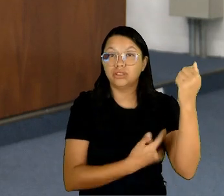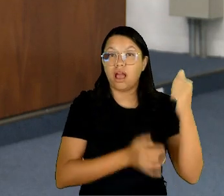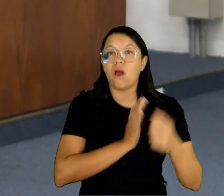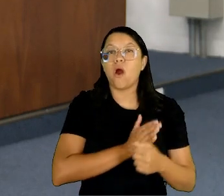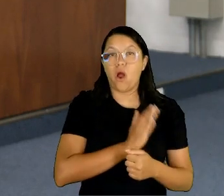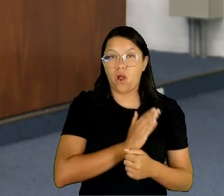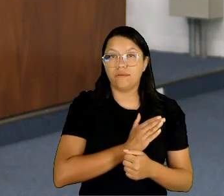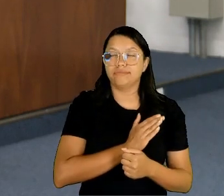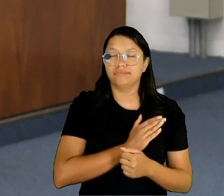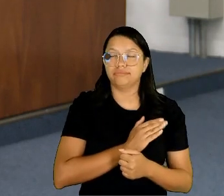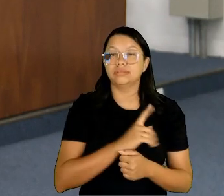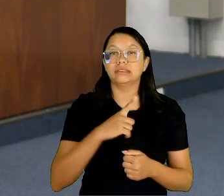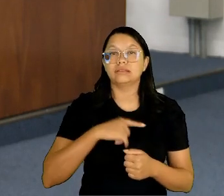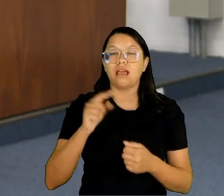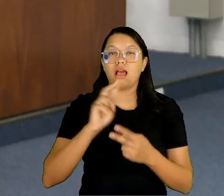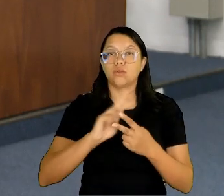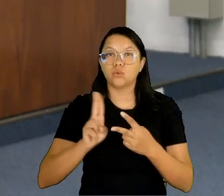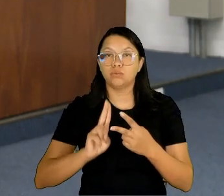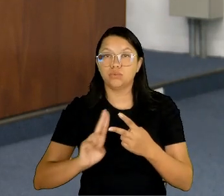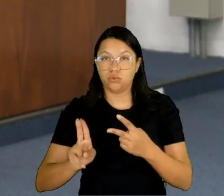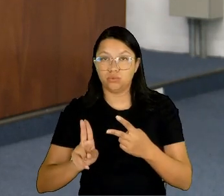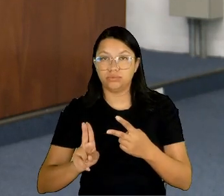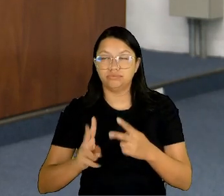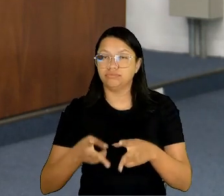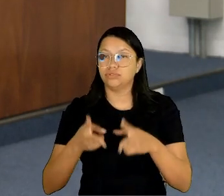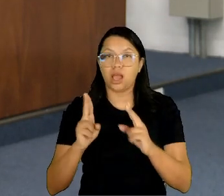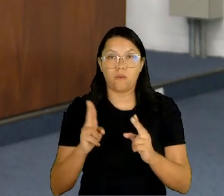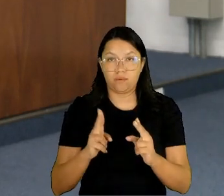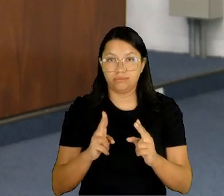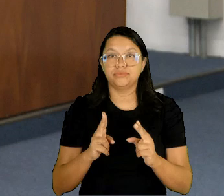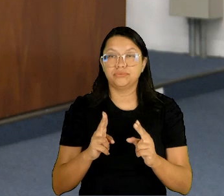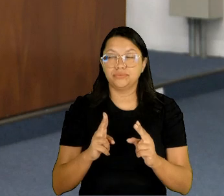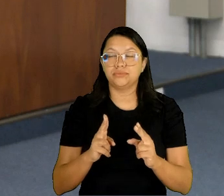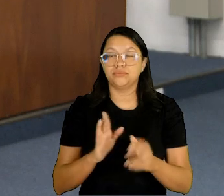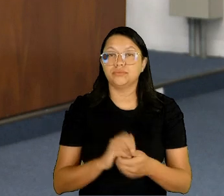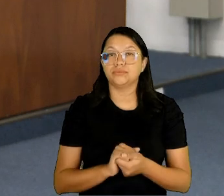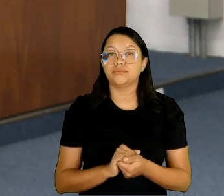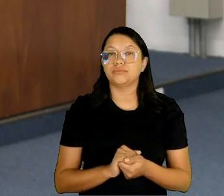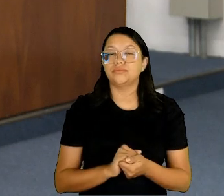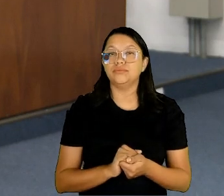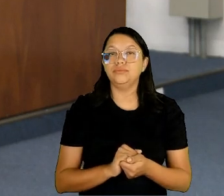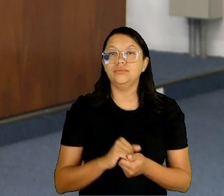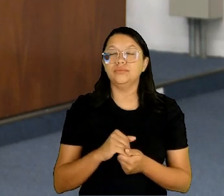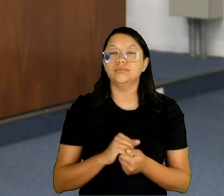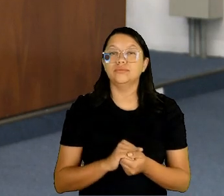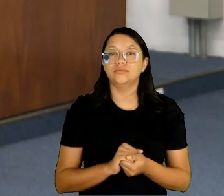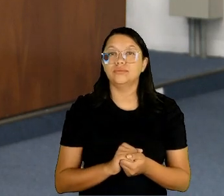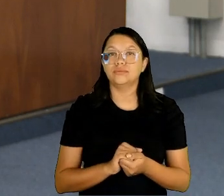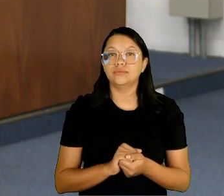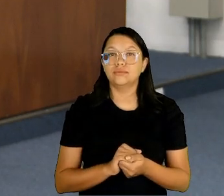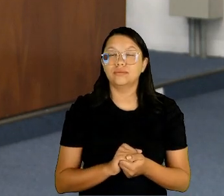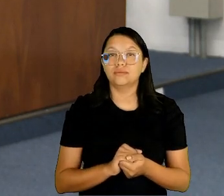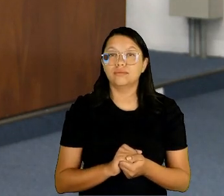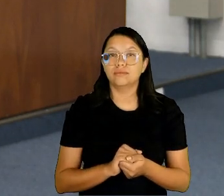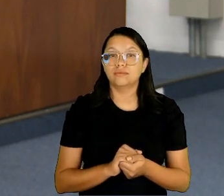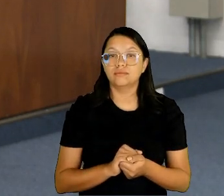a gente pode chamar de doença coronariana, doença arterial coronariana. É tudo a mesma coisa quando a gente está falando essas três